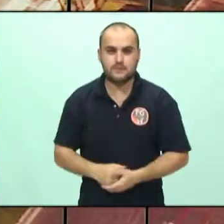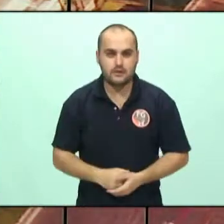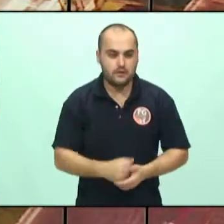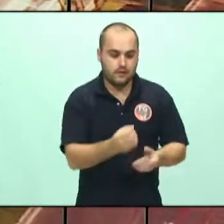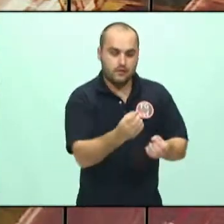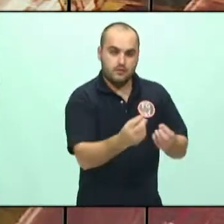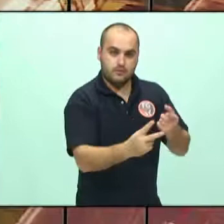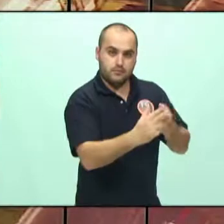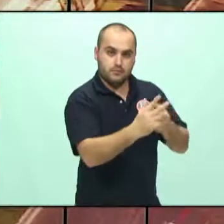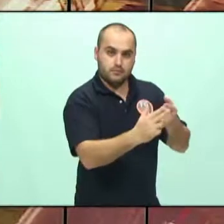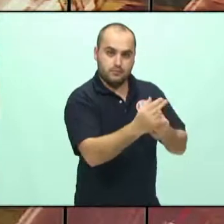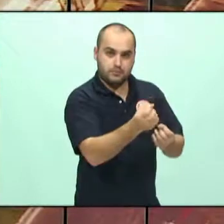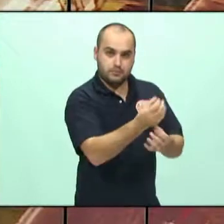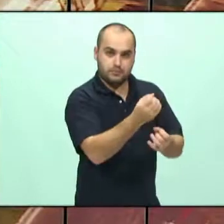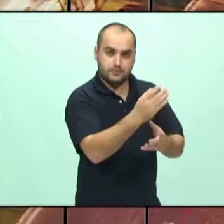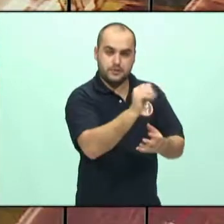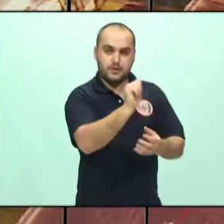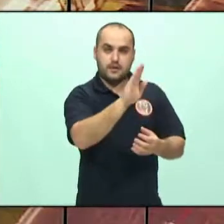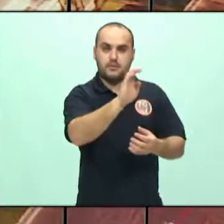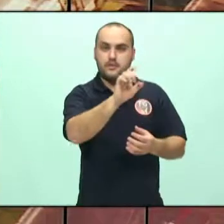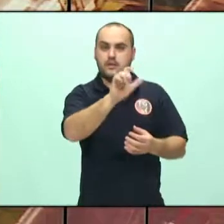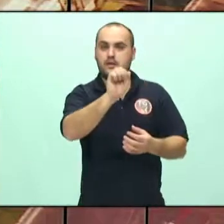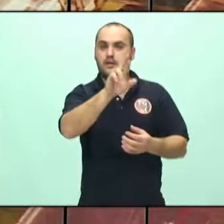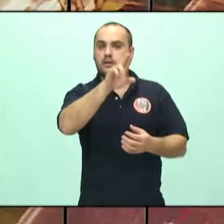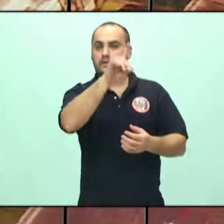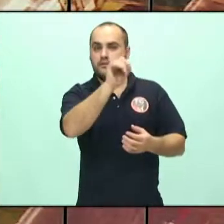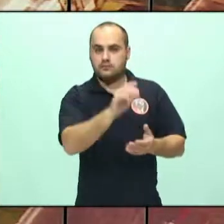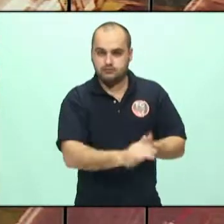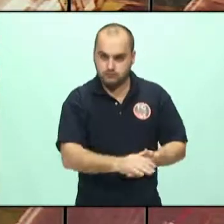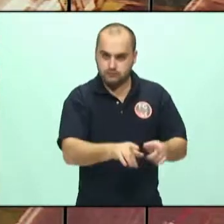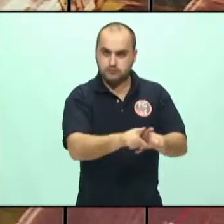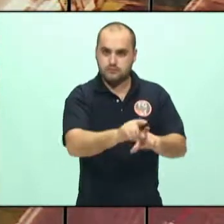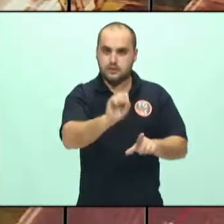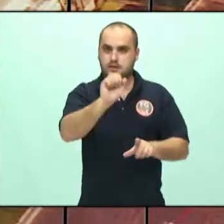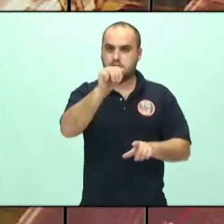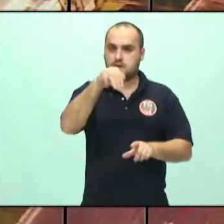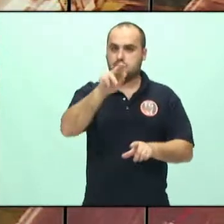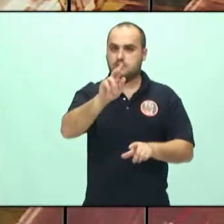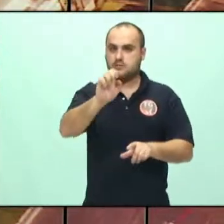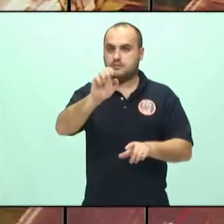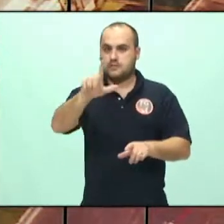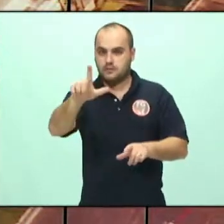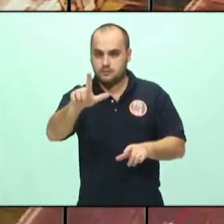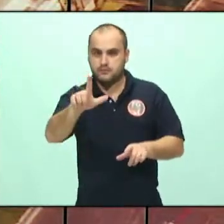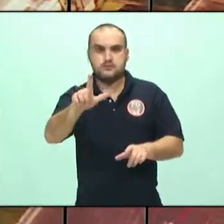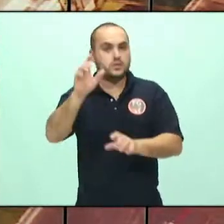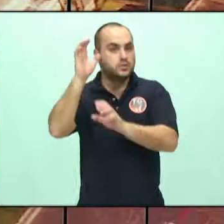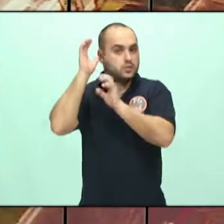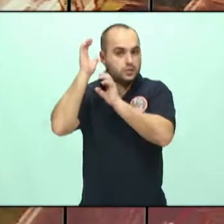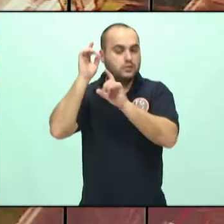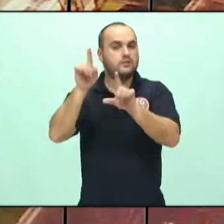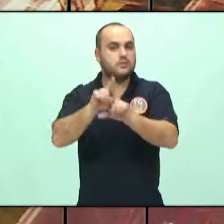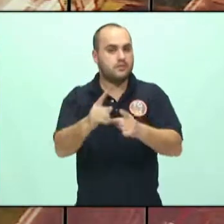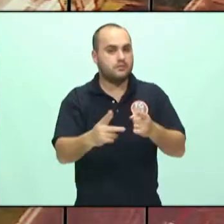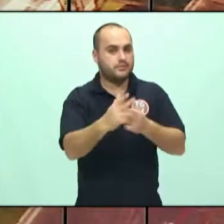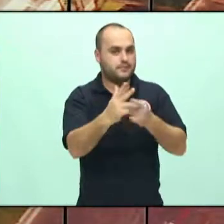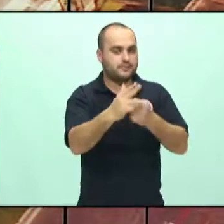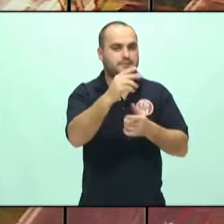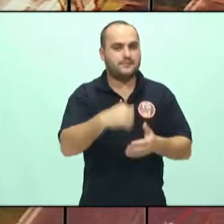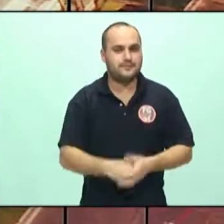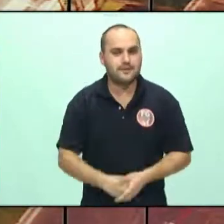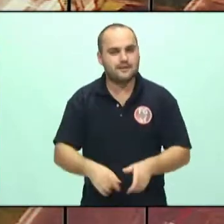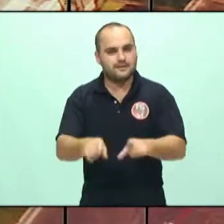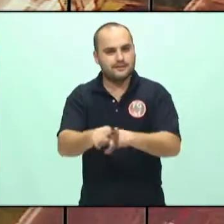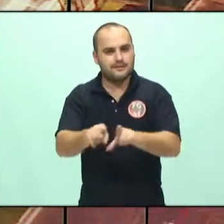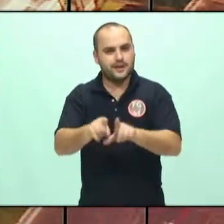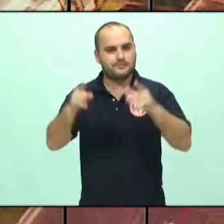produção Abelardo, também o Samuel Moreira, sonoplastia e edição. E o nosso